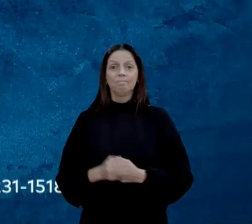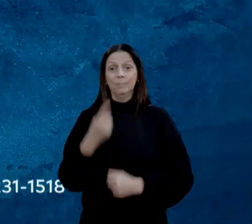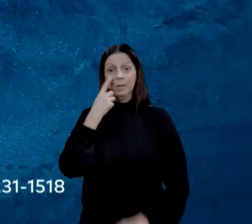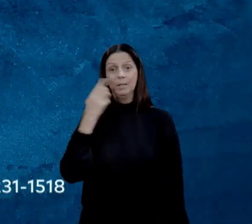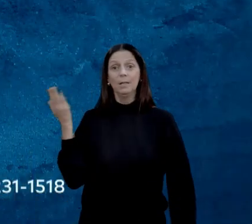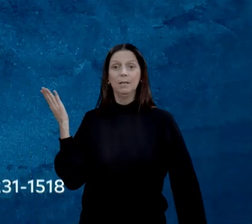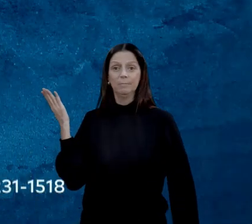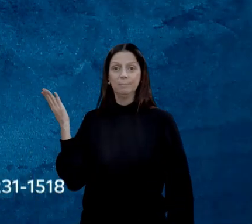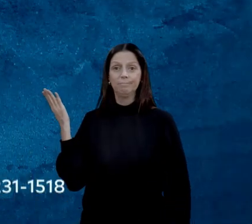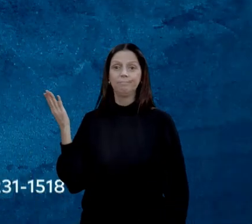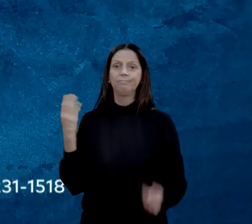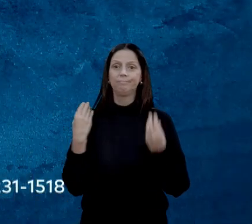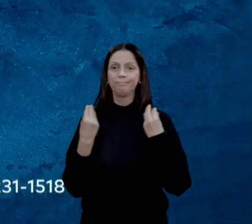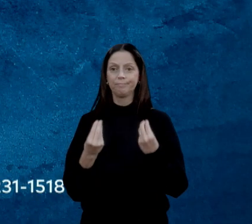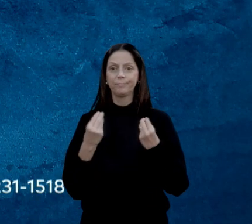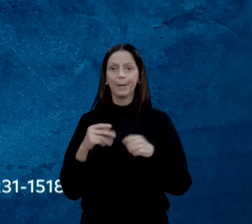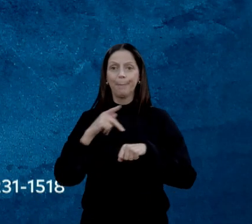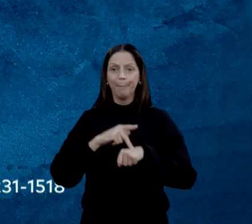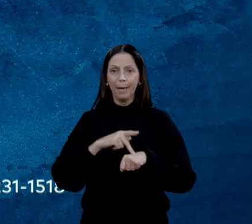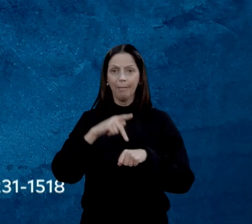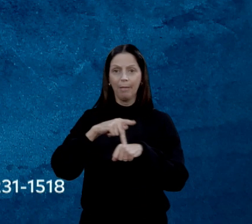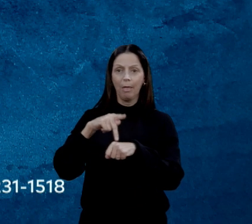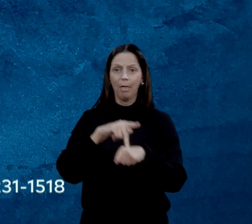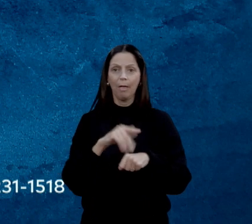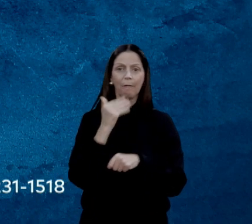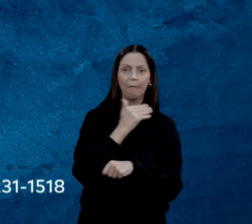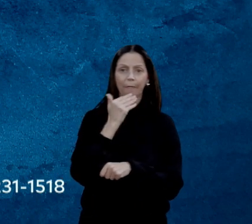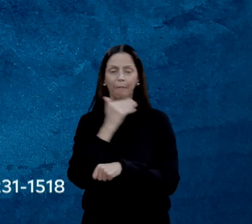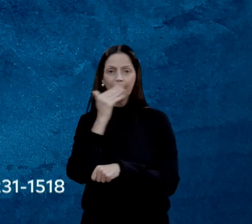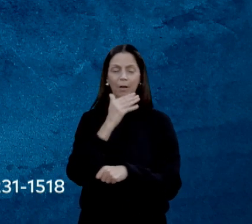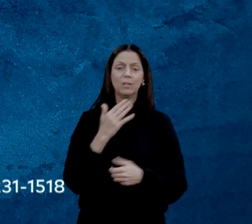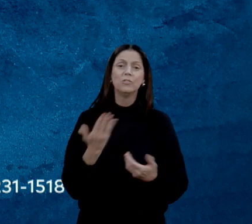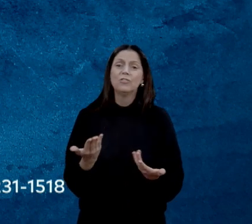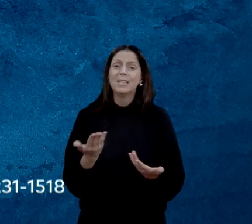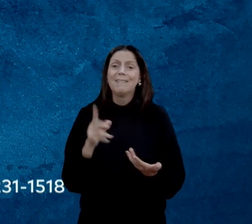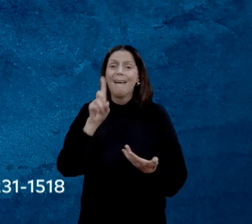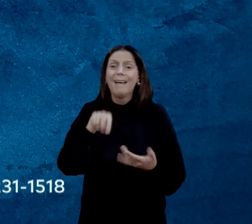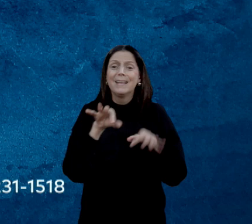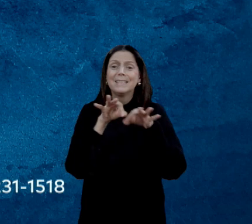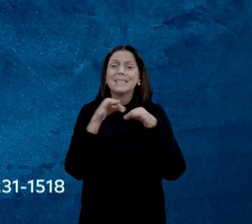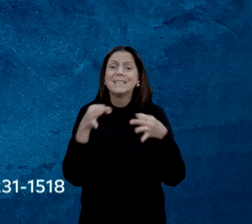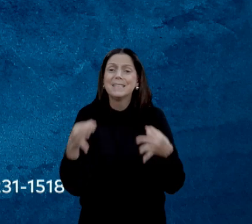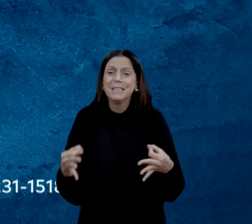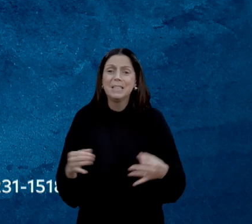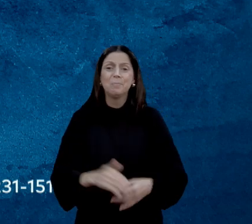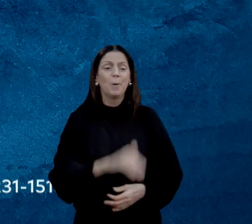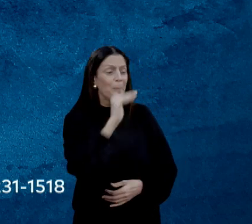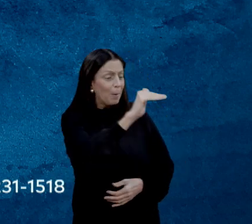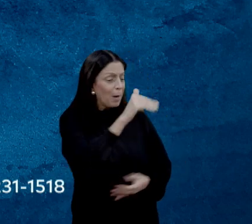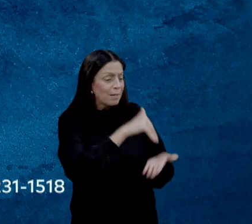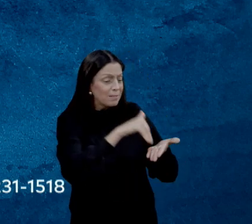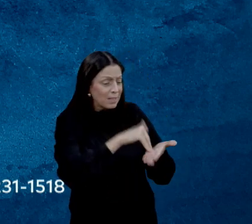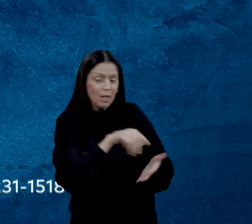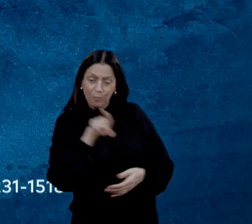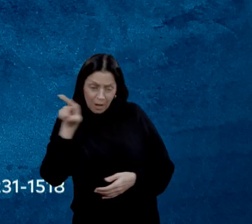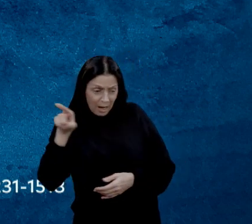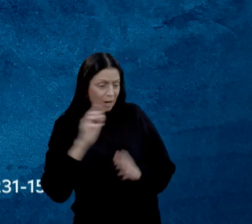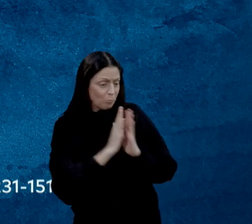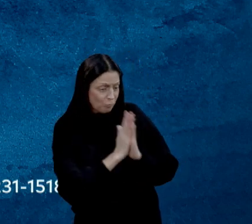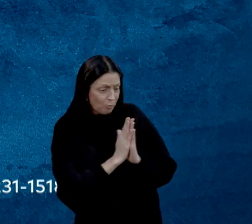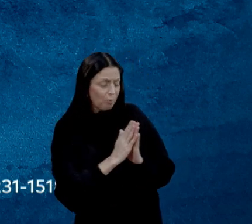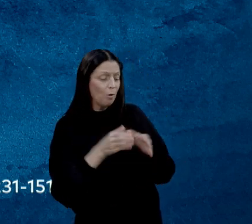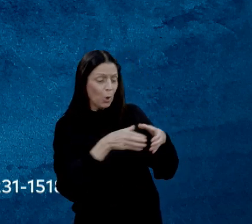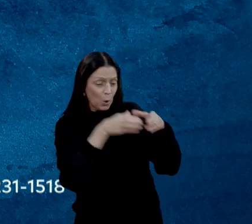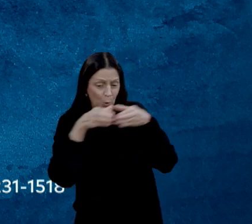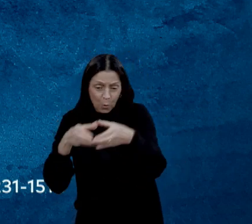ali, olha ali. Estou cansado de pedir uma manutenção simples no calçamento lá, arrumar essas lajotas que estão encavaladas, vereador Bruno Cunha.